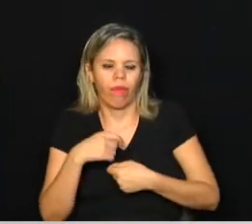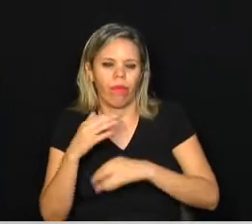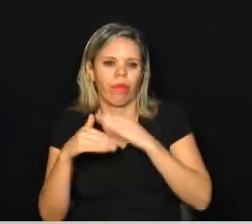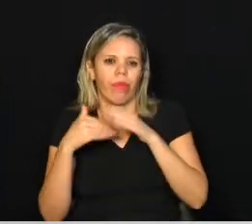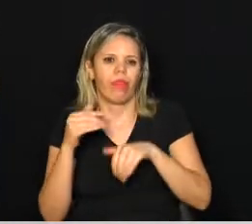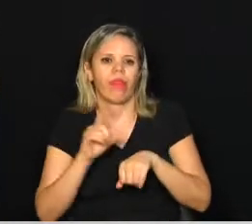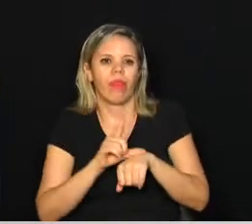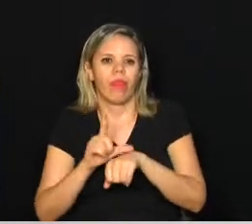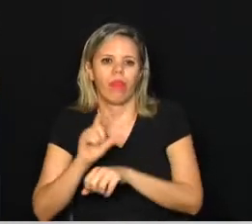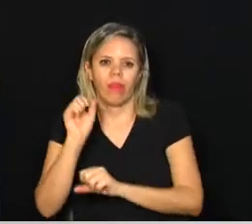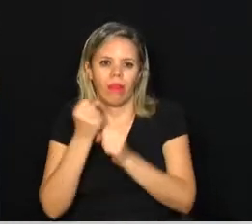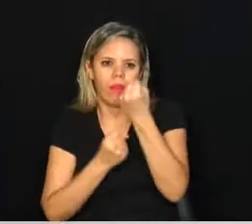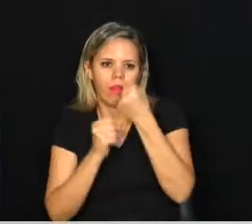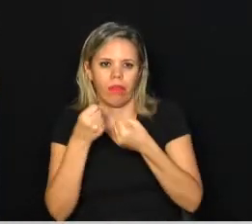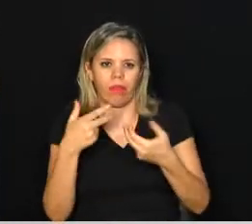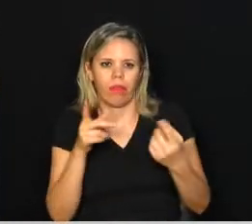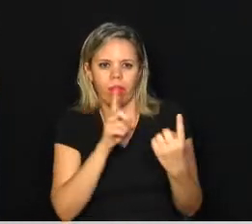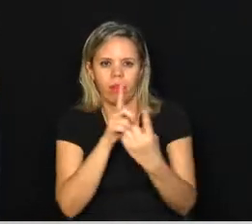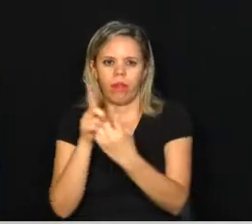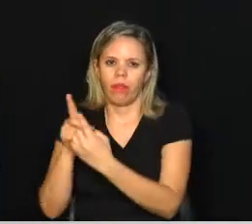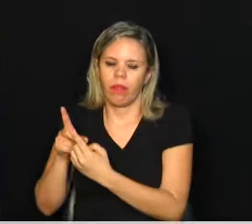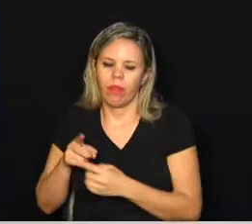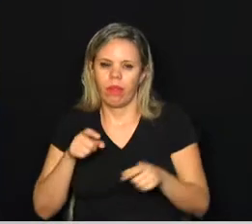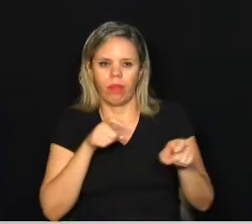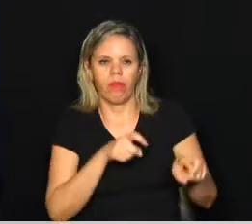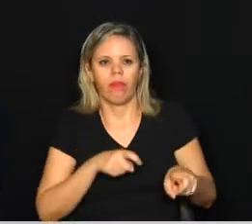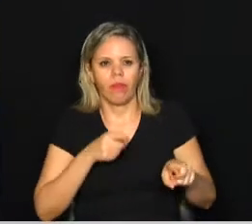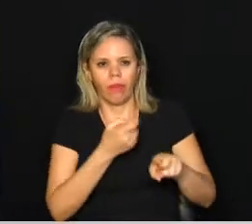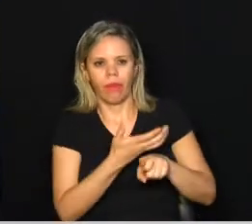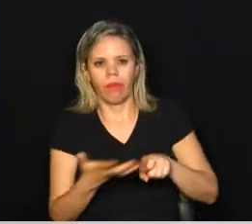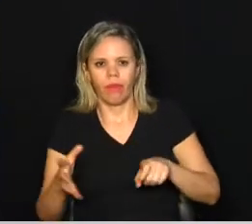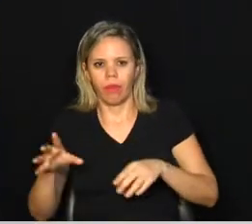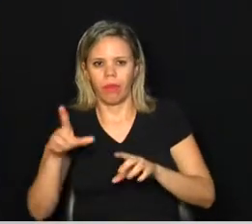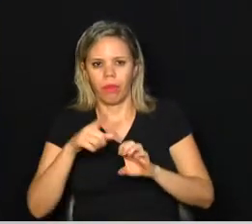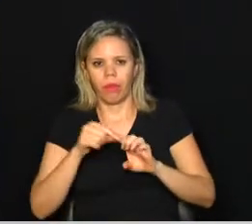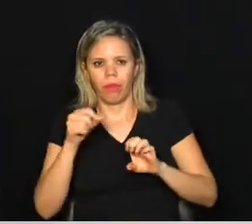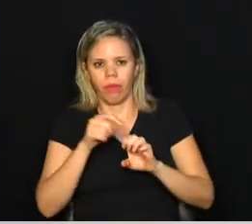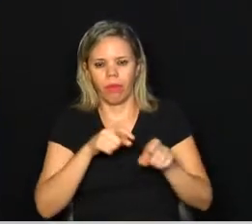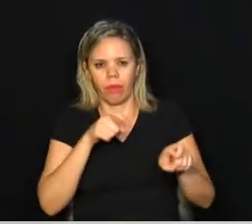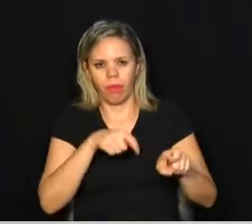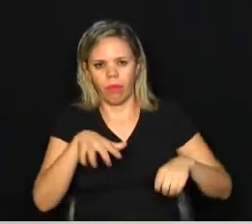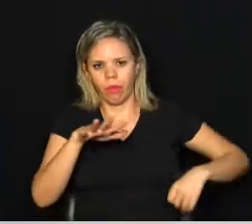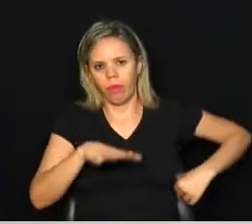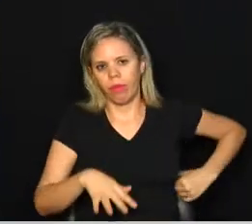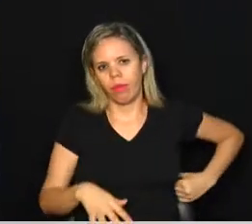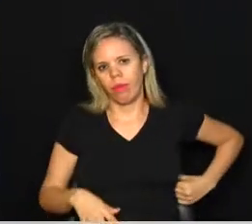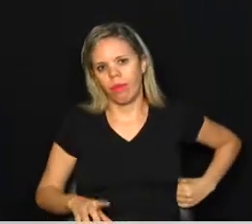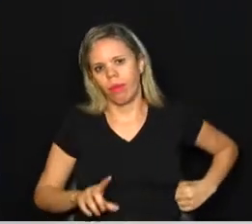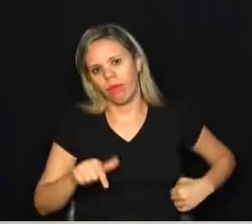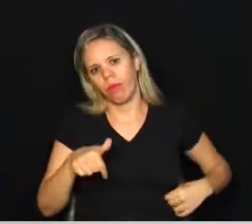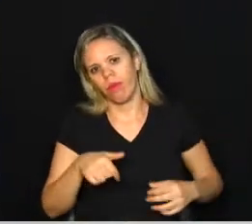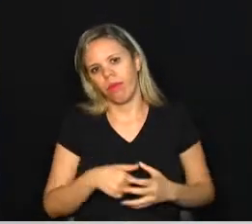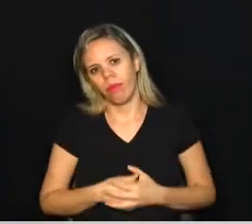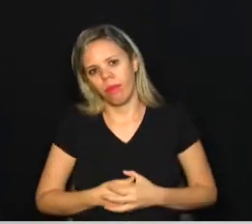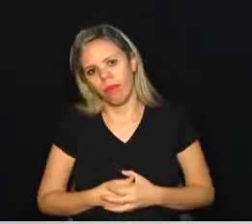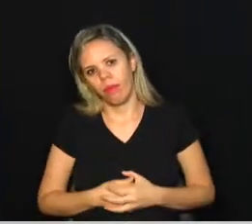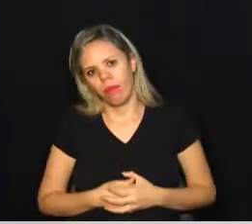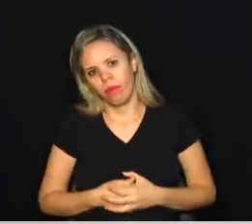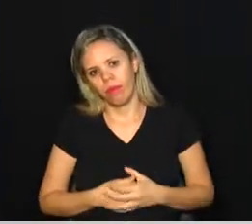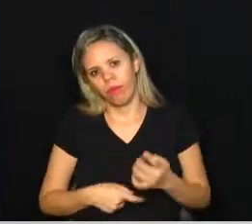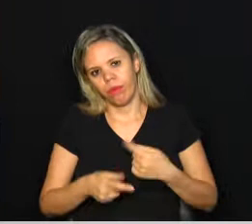comércio, indústria, serviços, agronegócios e empreendedorismo rural, Depois, em